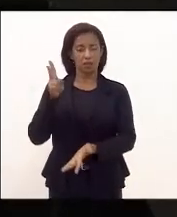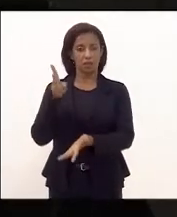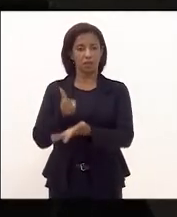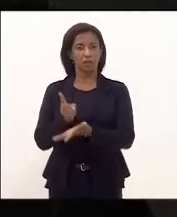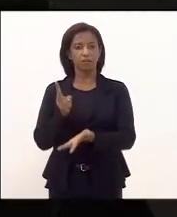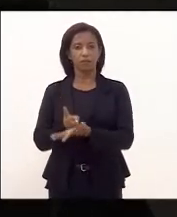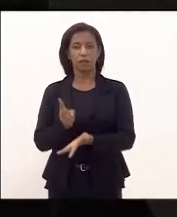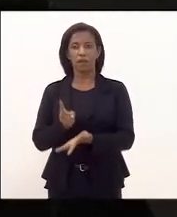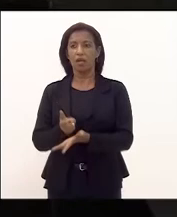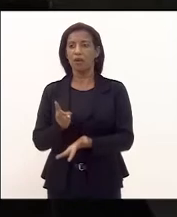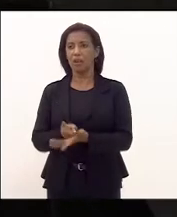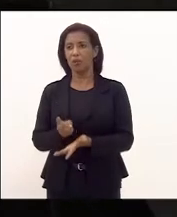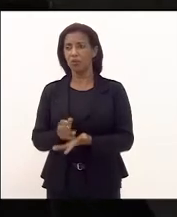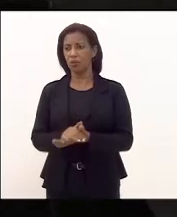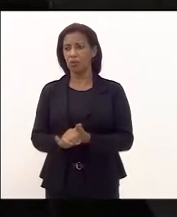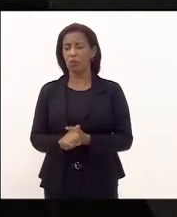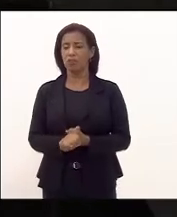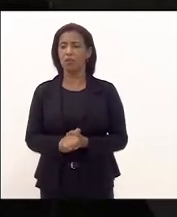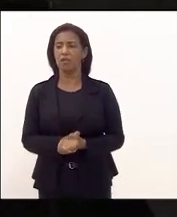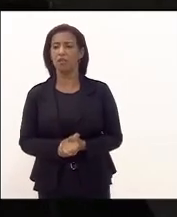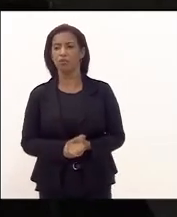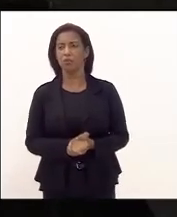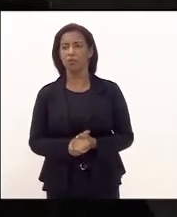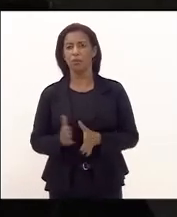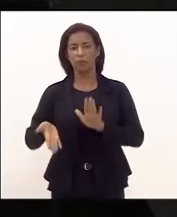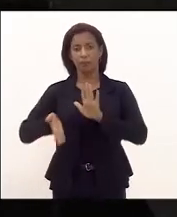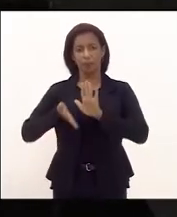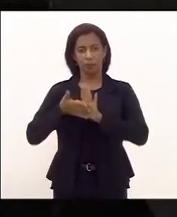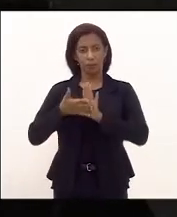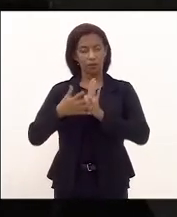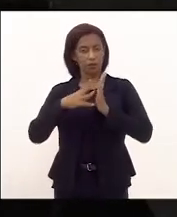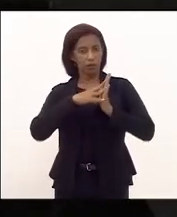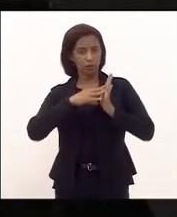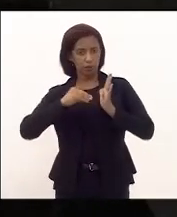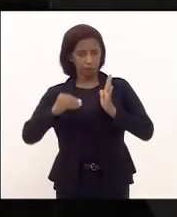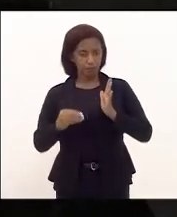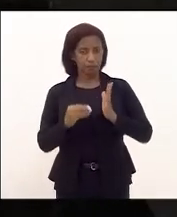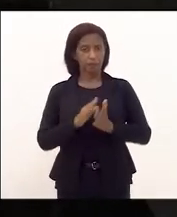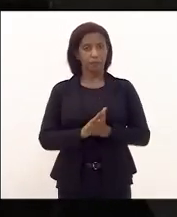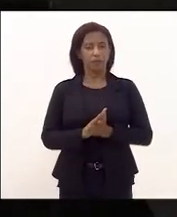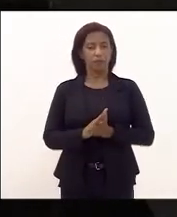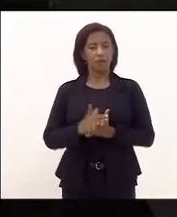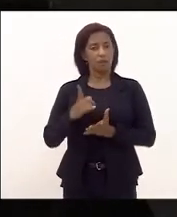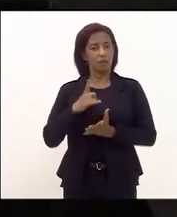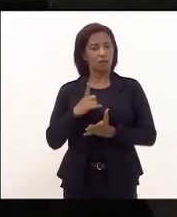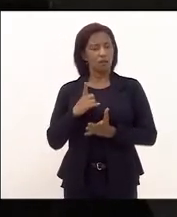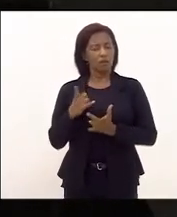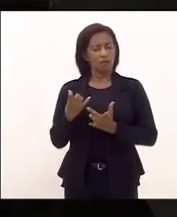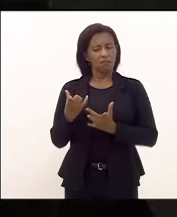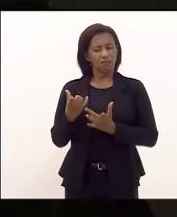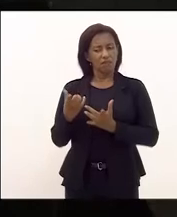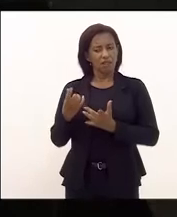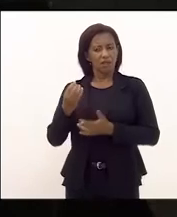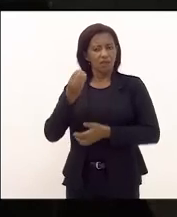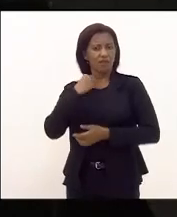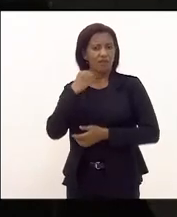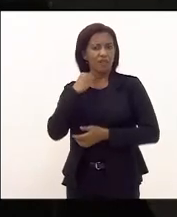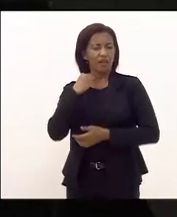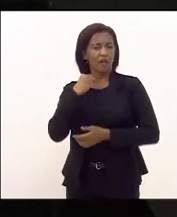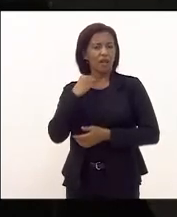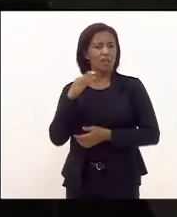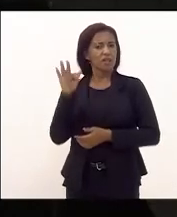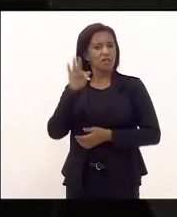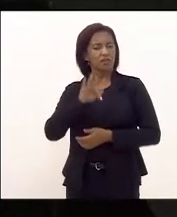ao mesmo tempo, parte de lá também propostas e modelos que fragilizam os entes